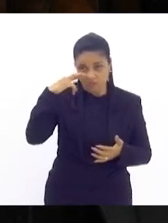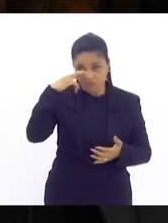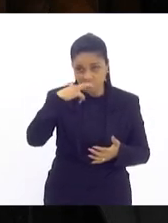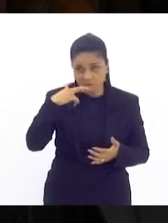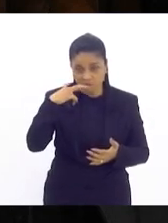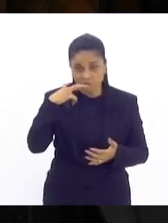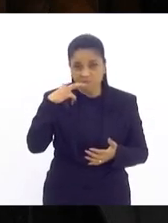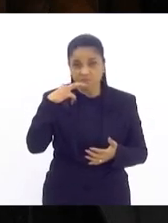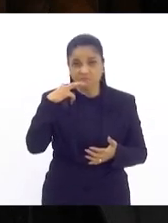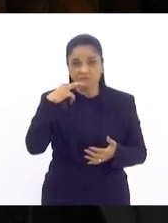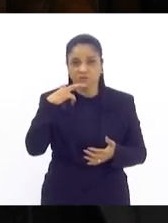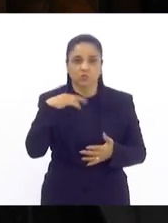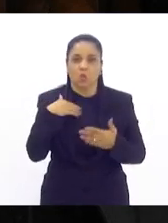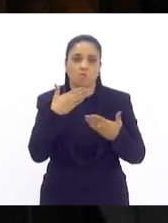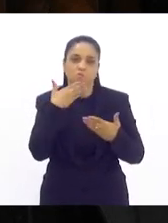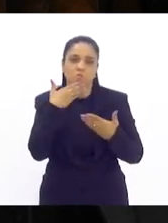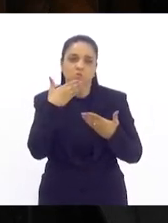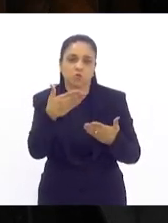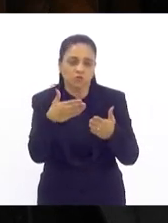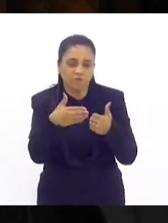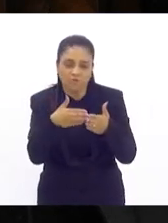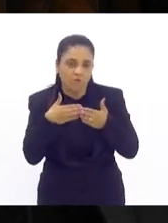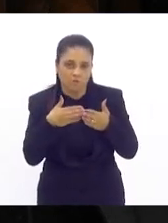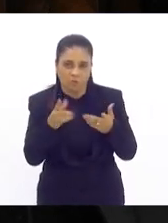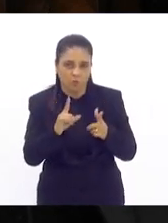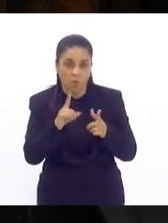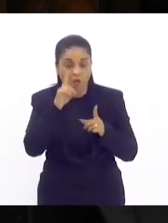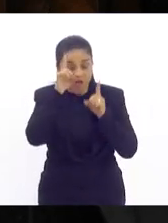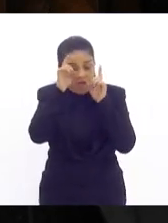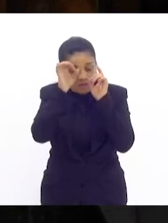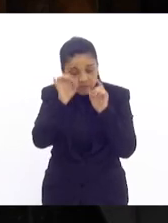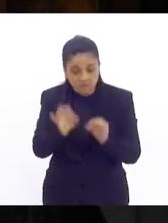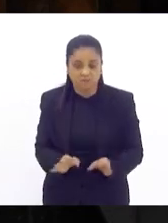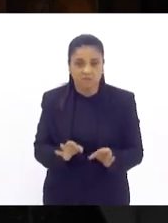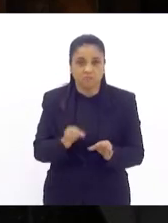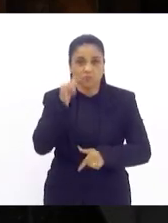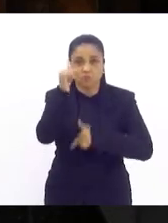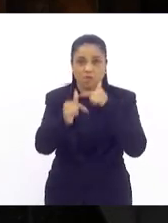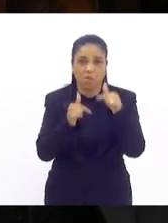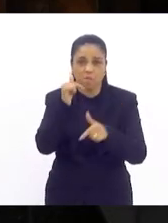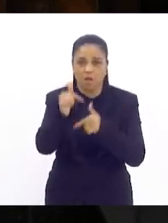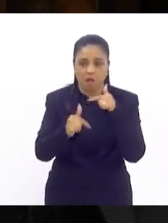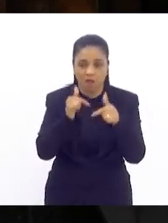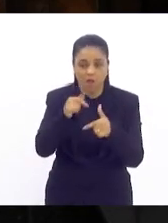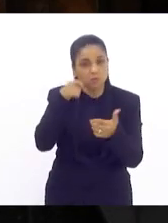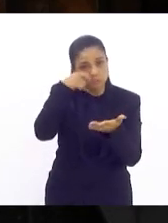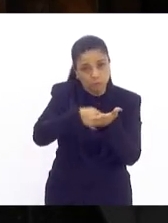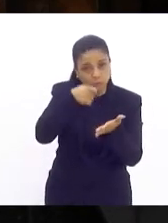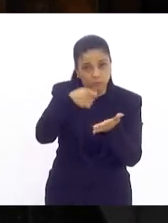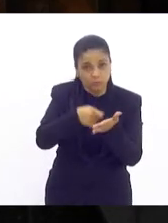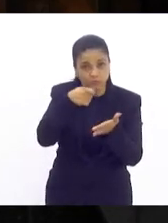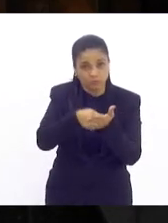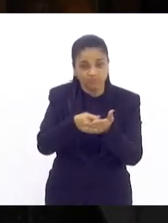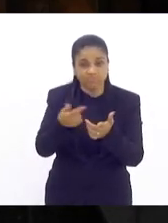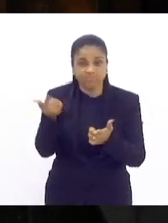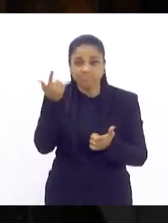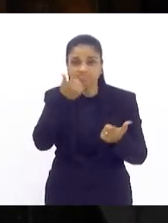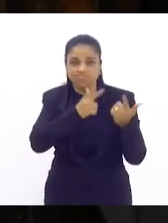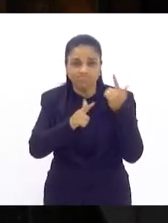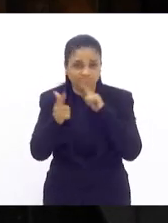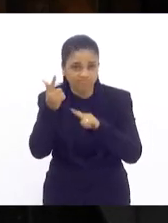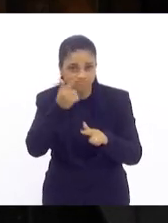não é favor é dever do parlamentar quando vencido a todas as etapas